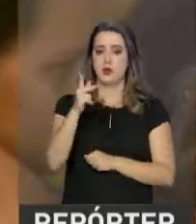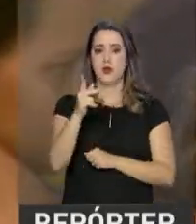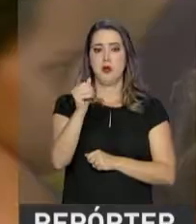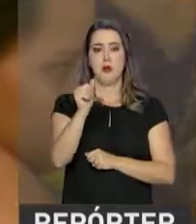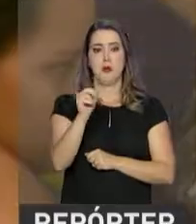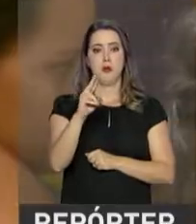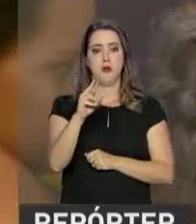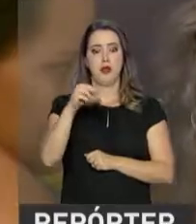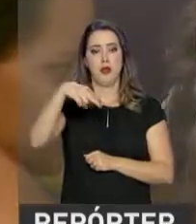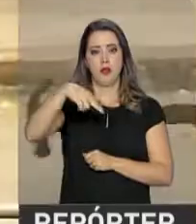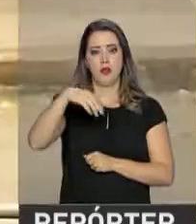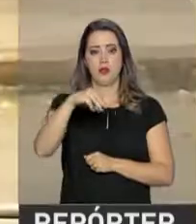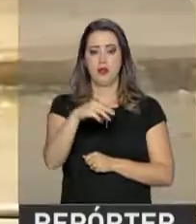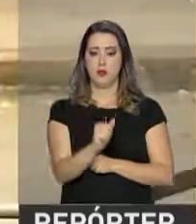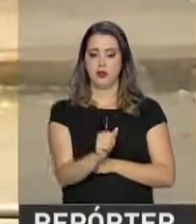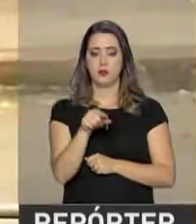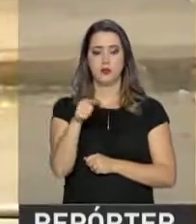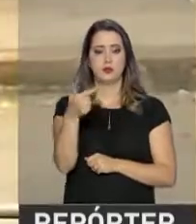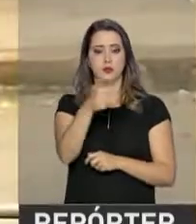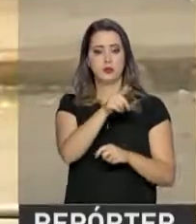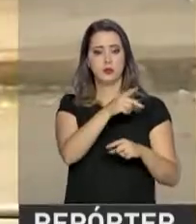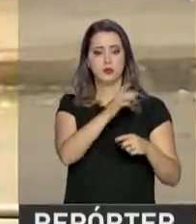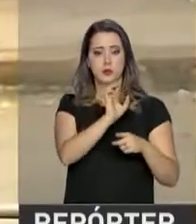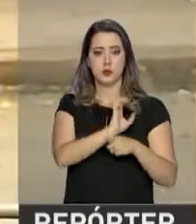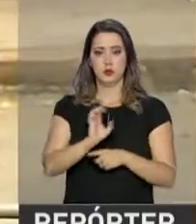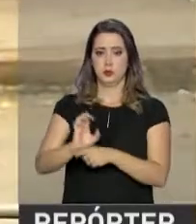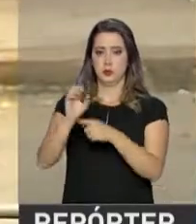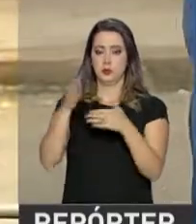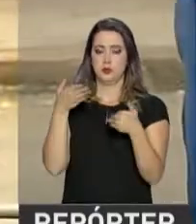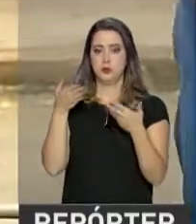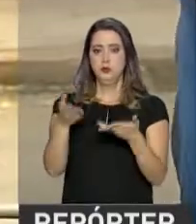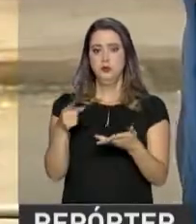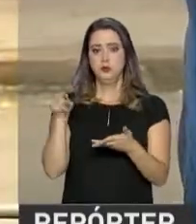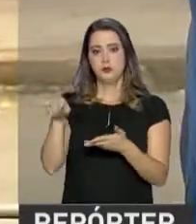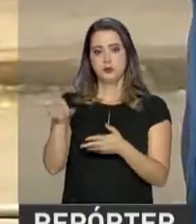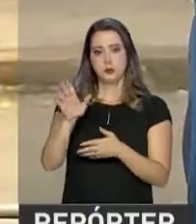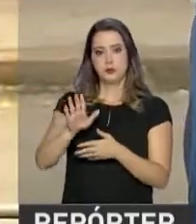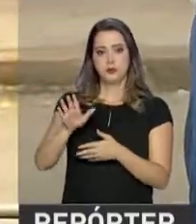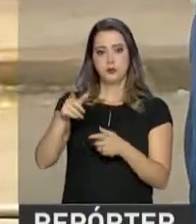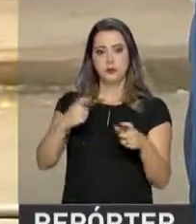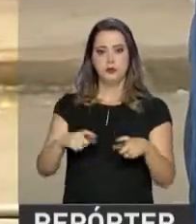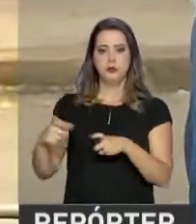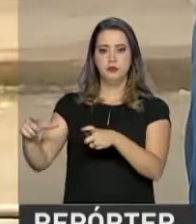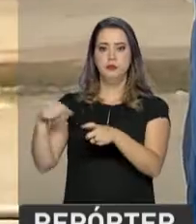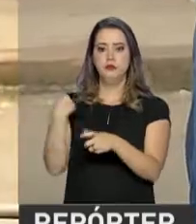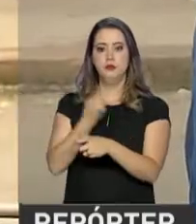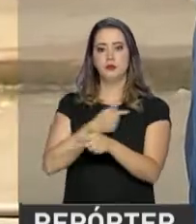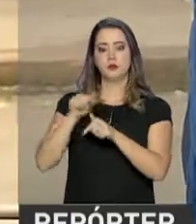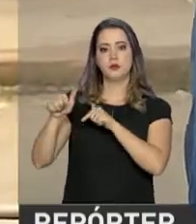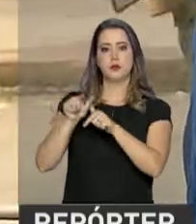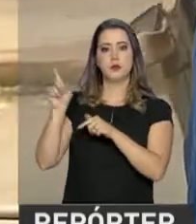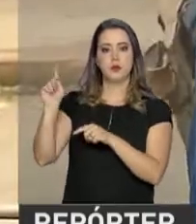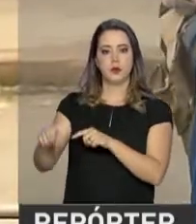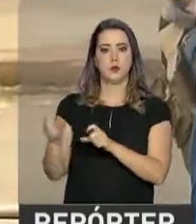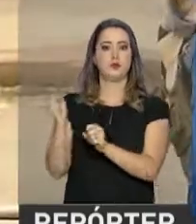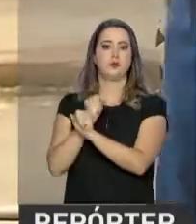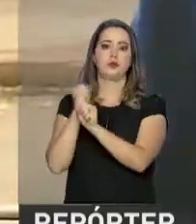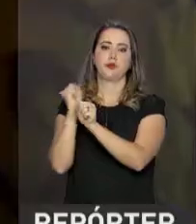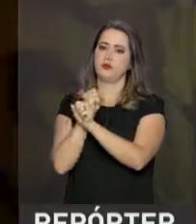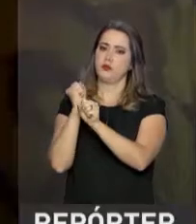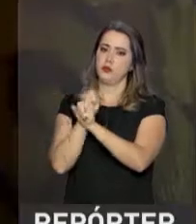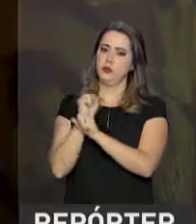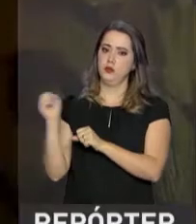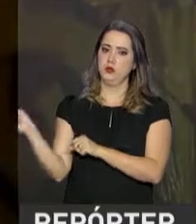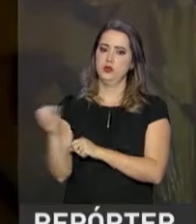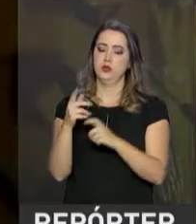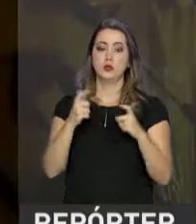em outras cidades do Estado de Roraima. Nessas cidades, nós desenvolvemos as seguintes atividades: a construção de